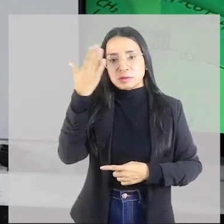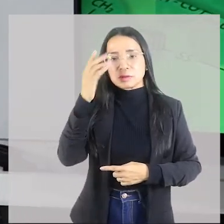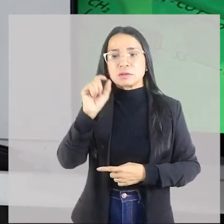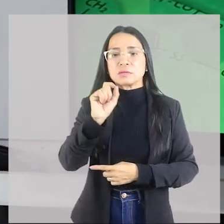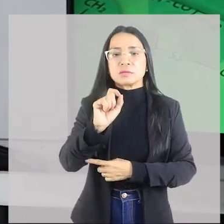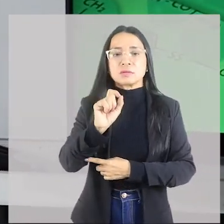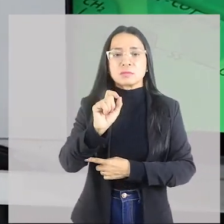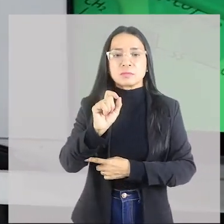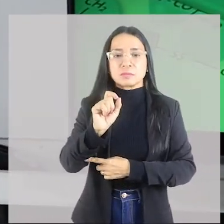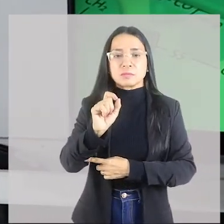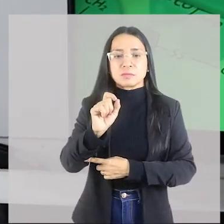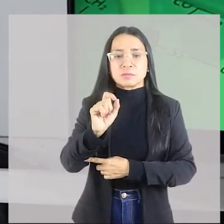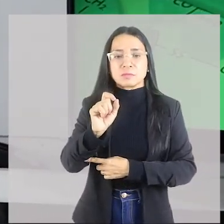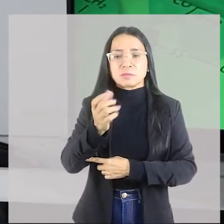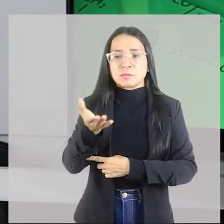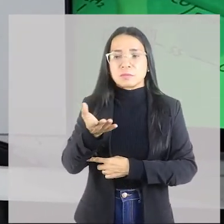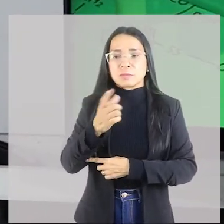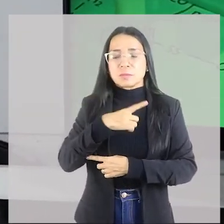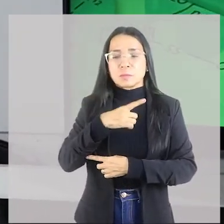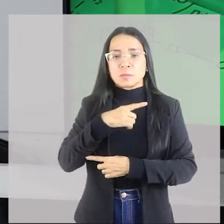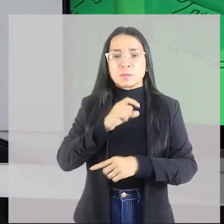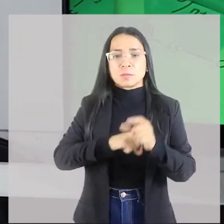seguinte. Se eu quero ter